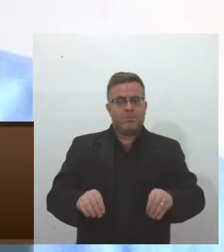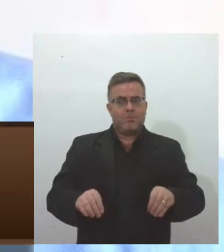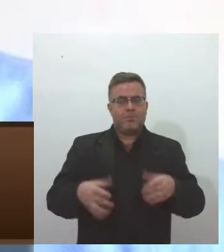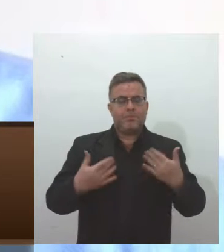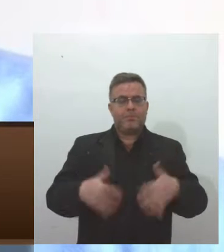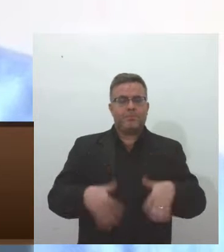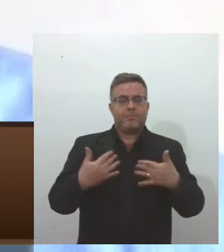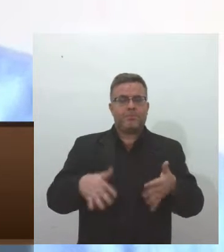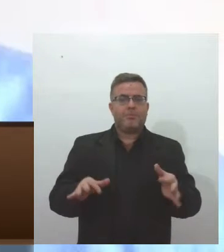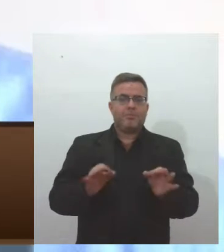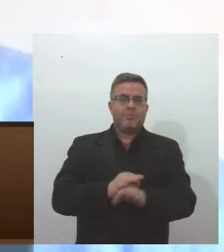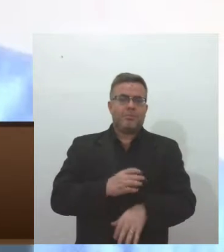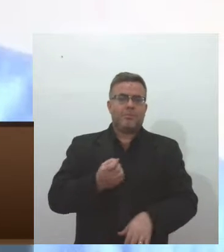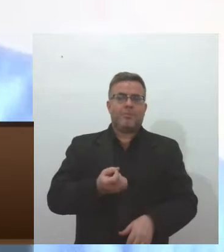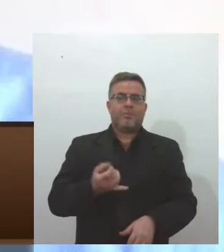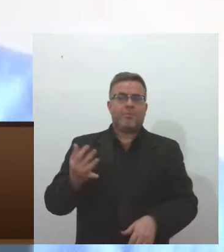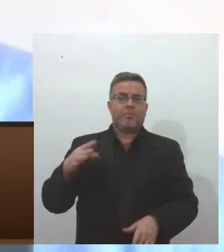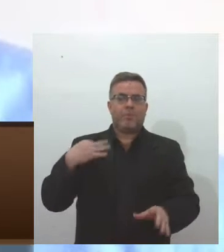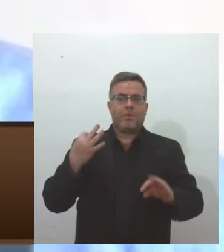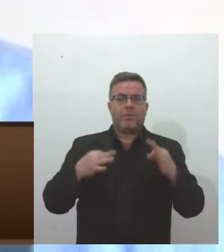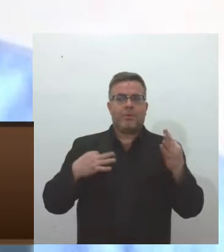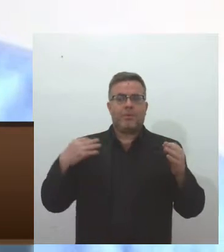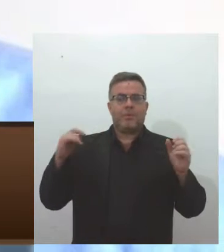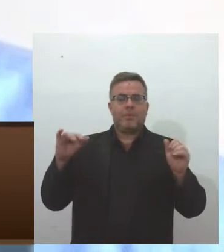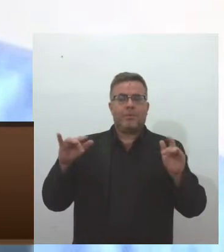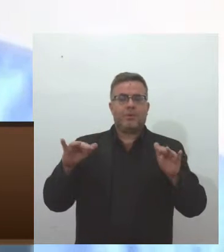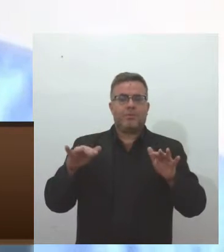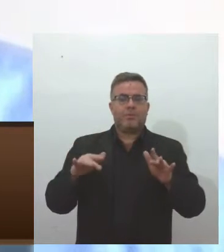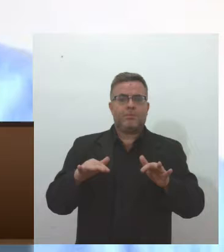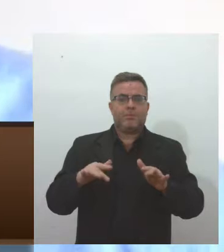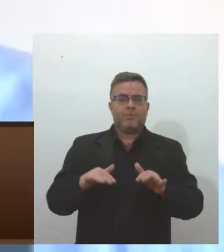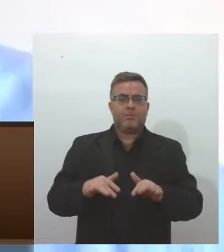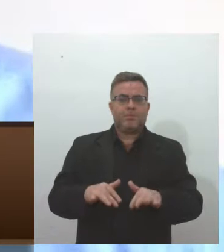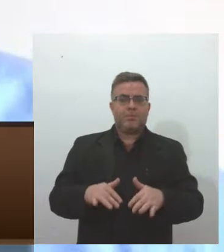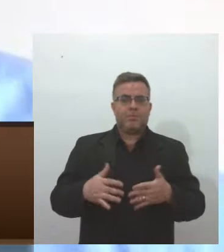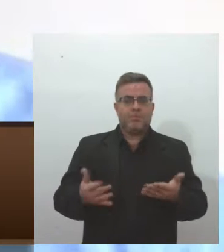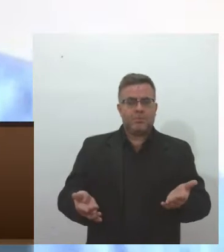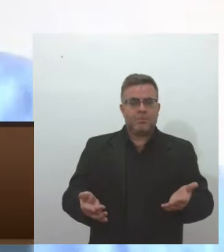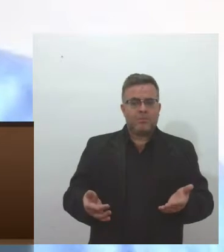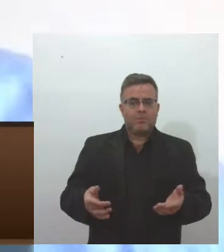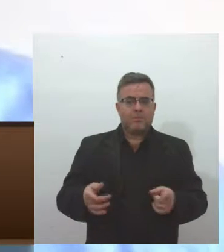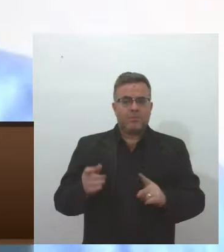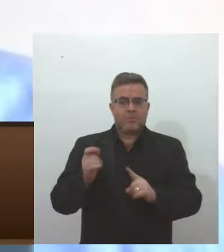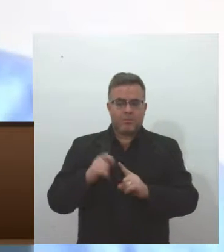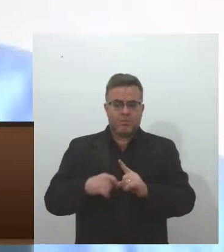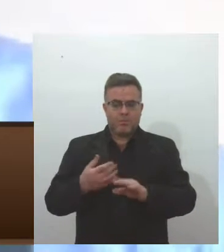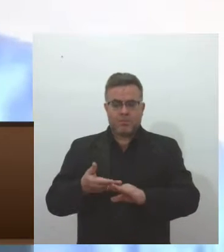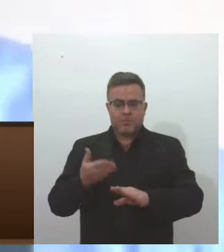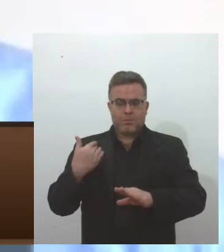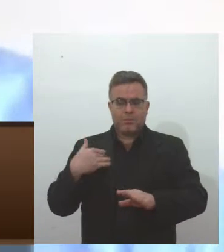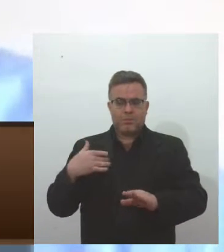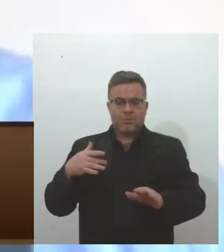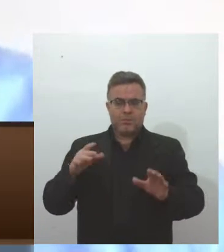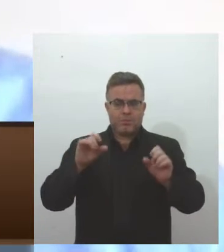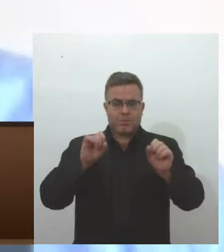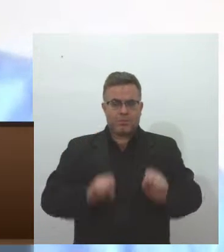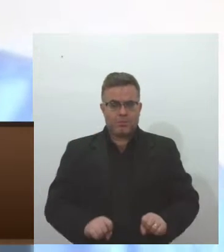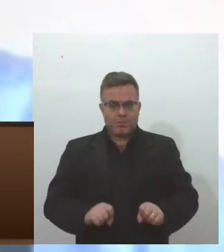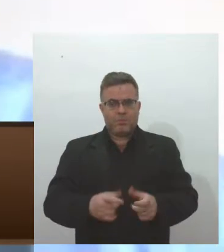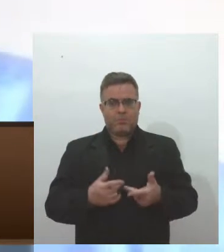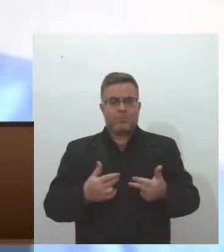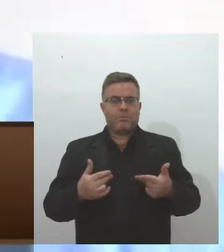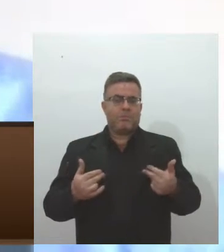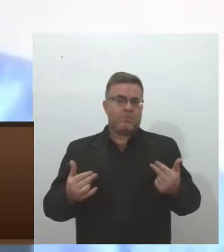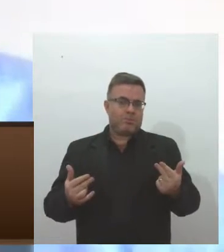na quantidade de turistas aqui no estado. Nos primeiros meses, houve, inclusive, fechamento, né,